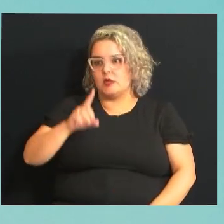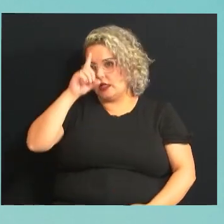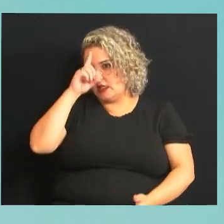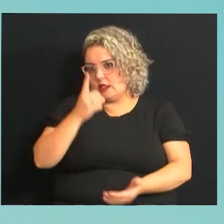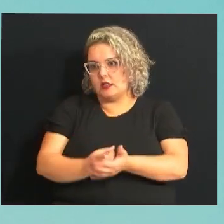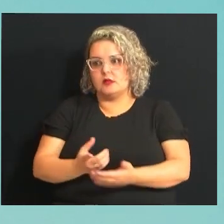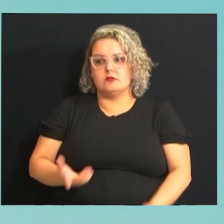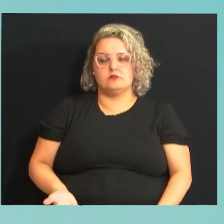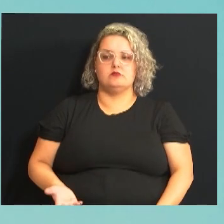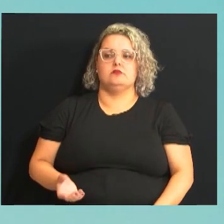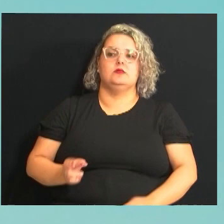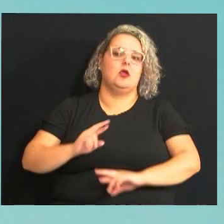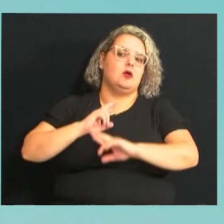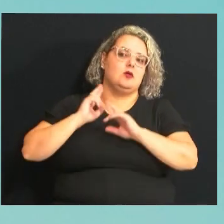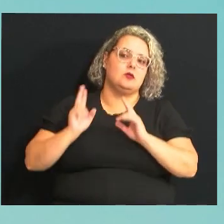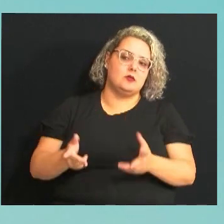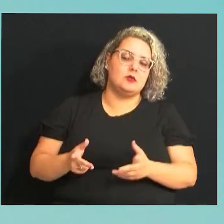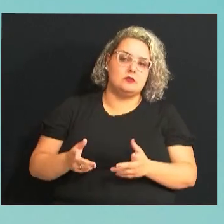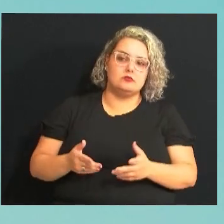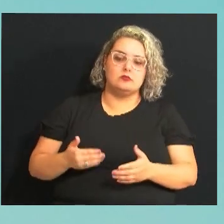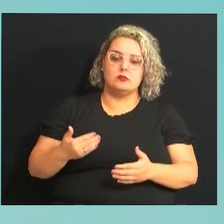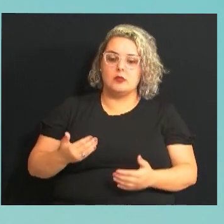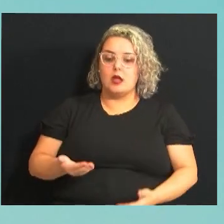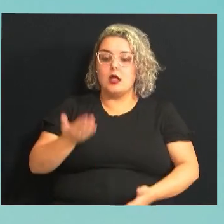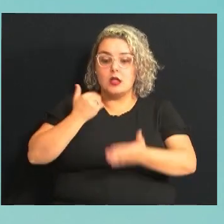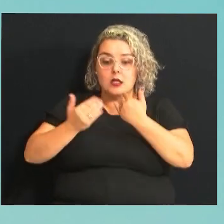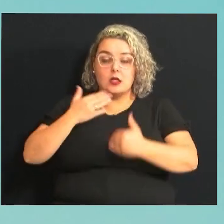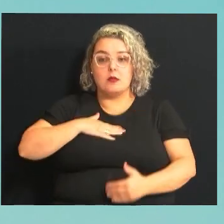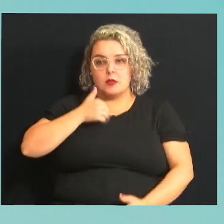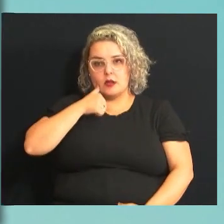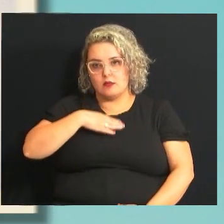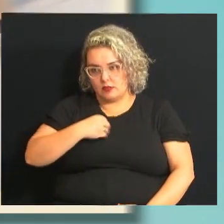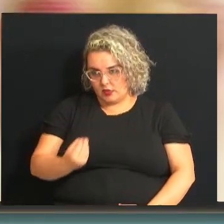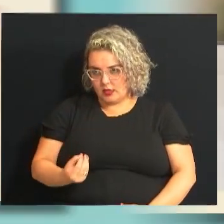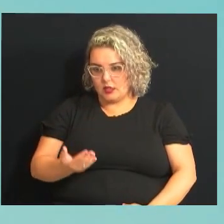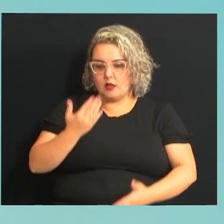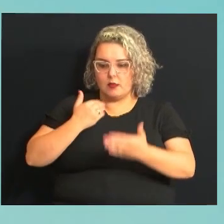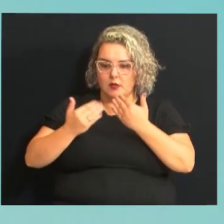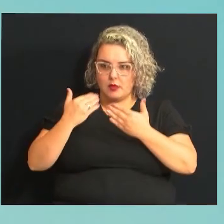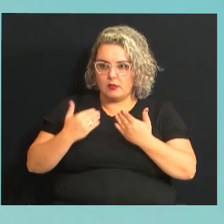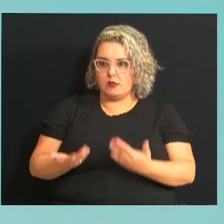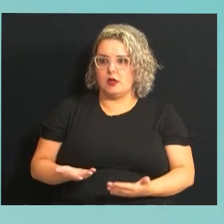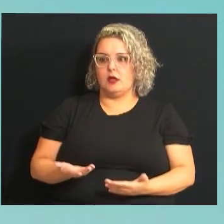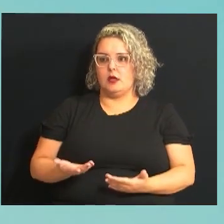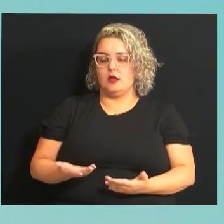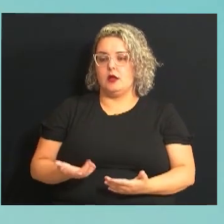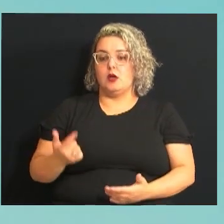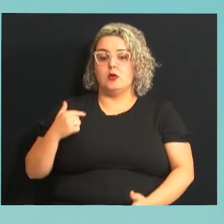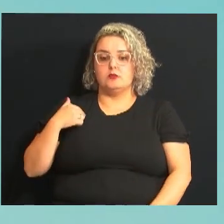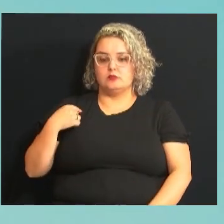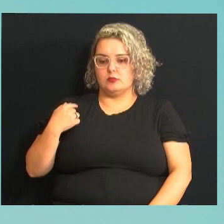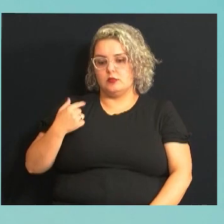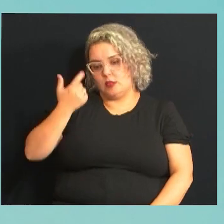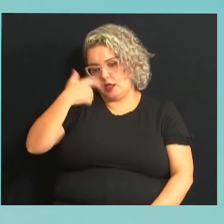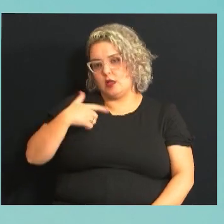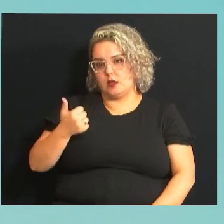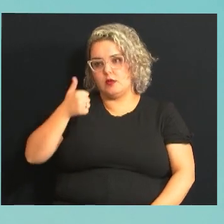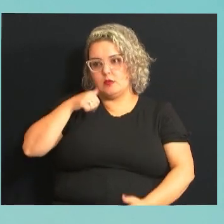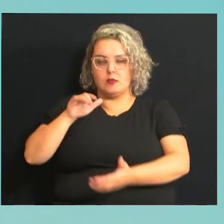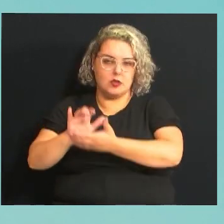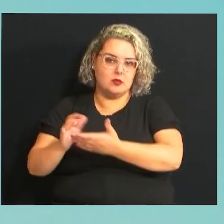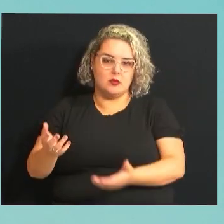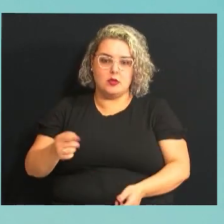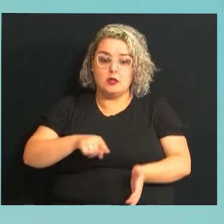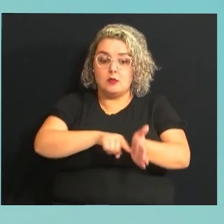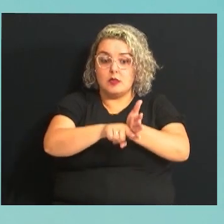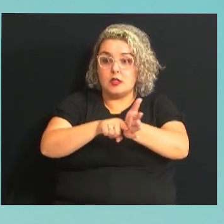foi um momento chave para mim de tomar essa decisão de fundar diferente, foi na verdade durante a introdução alimentar da minha filha. Durante a introdução alimentar